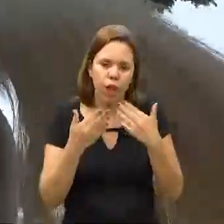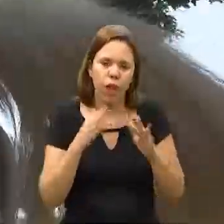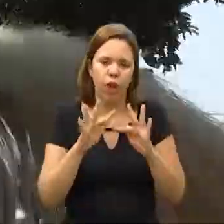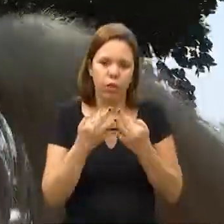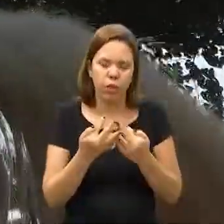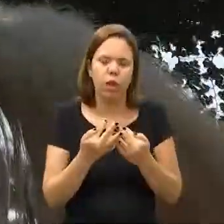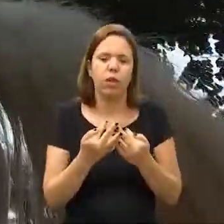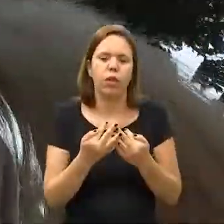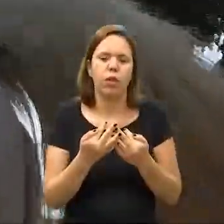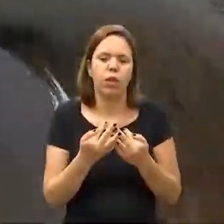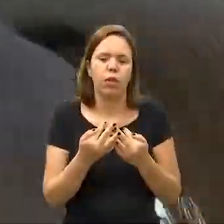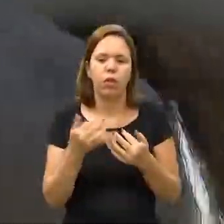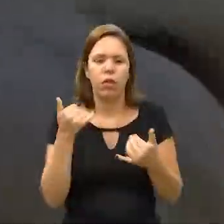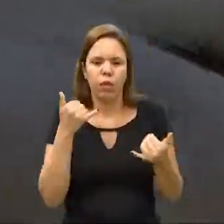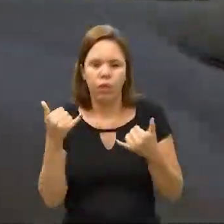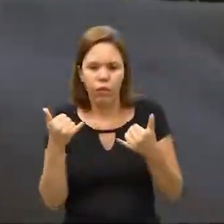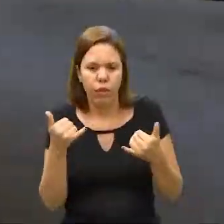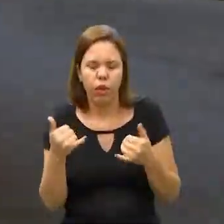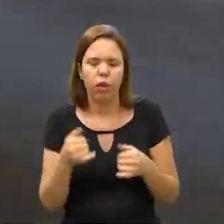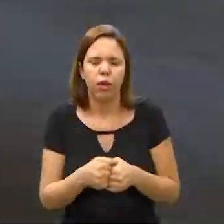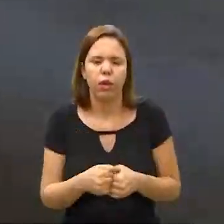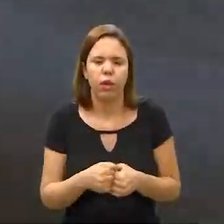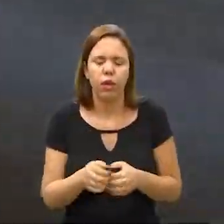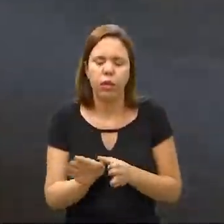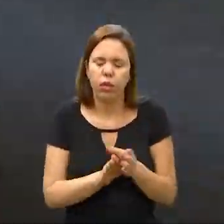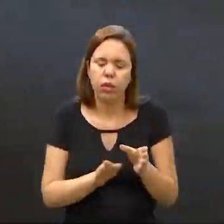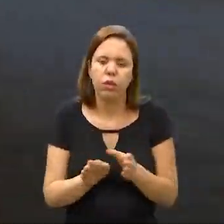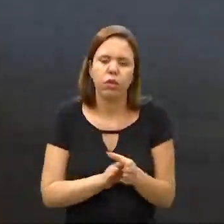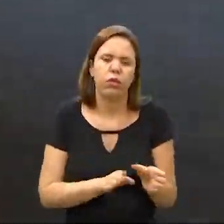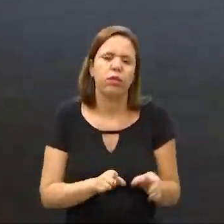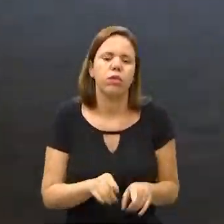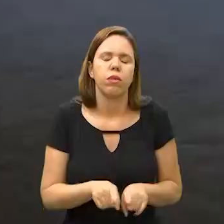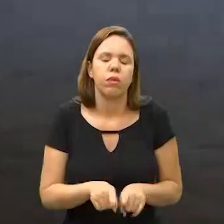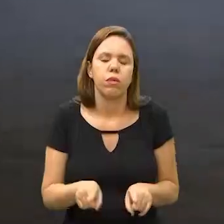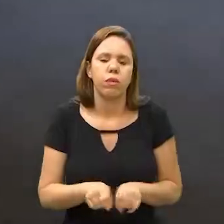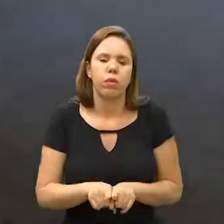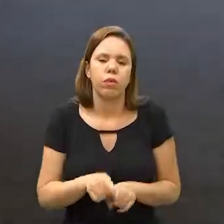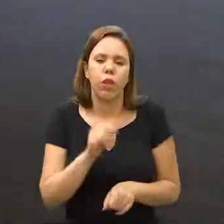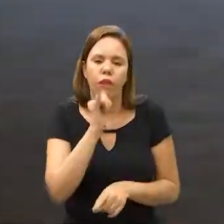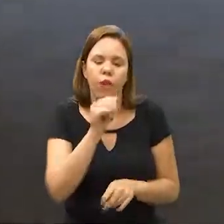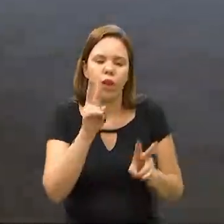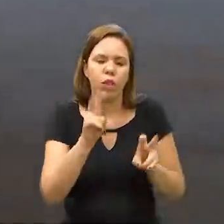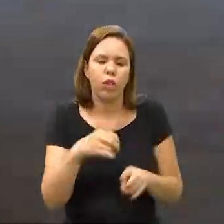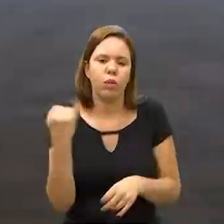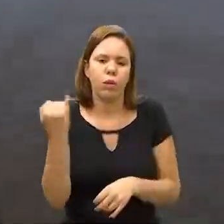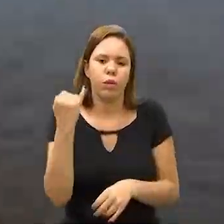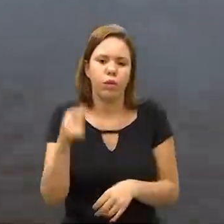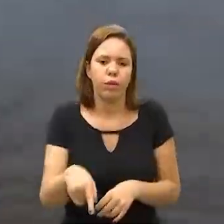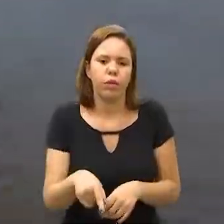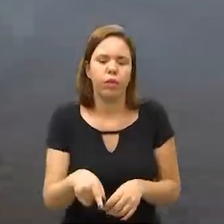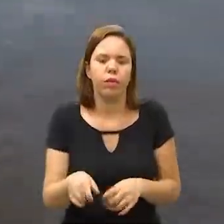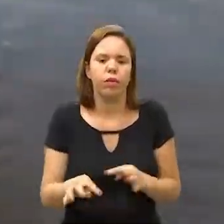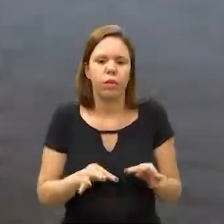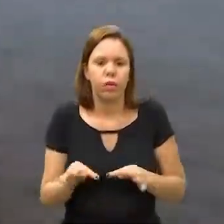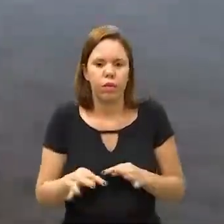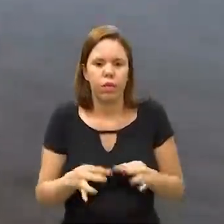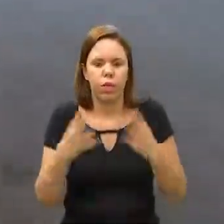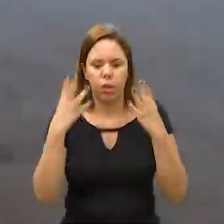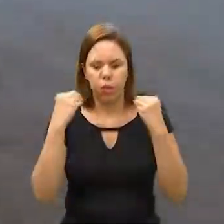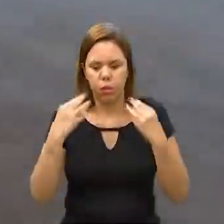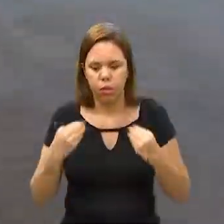pais quando nos telefonam, dando essa orientação e também falando da importância das